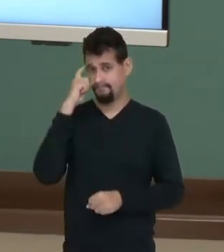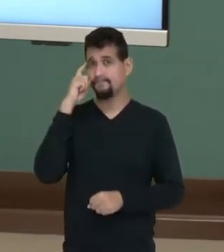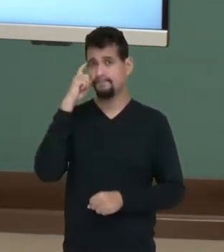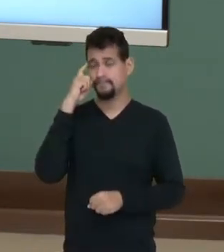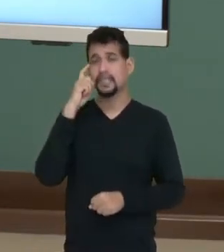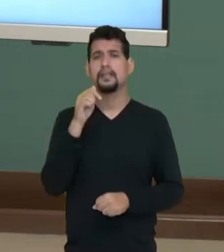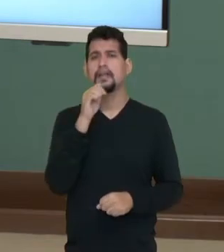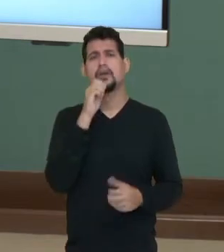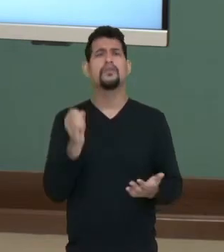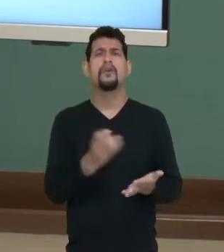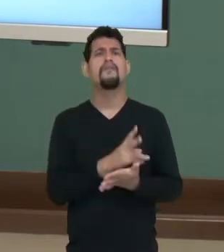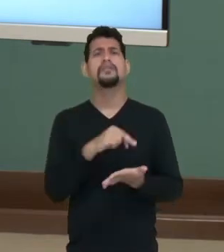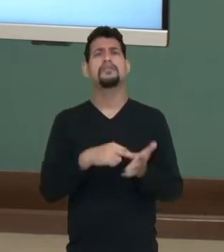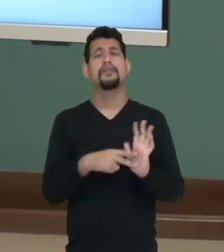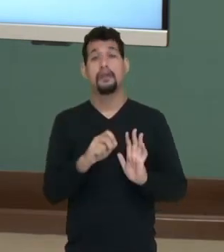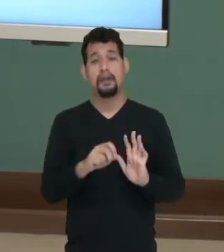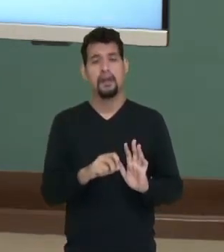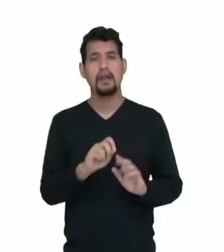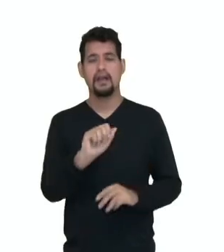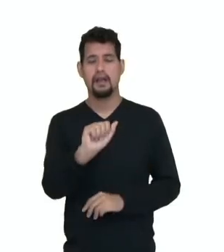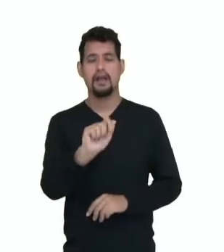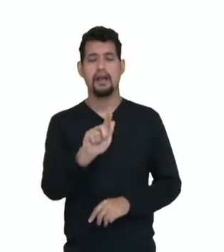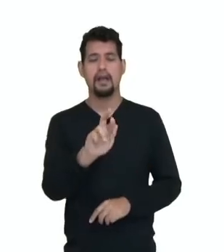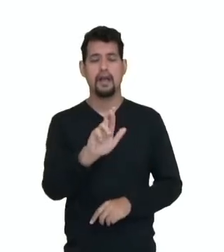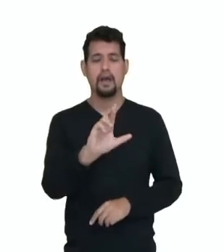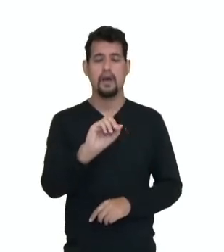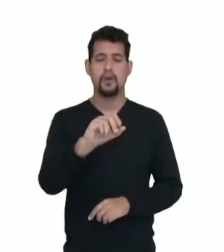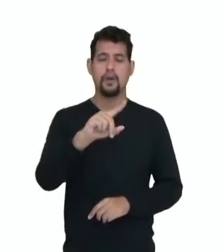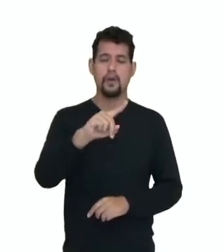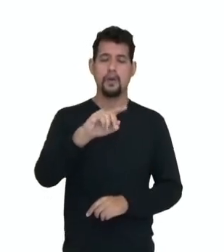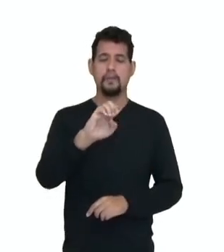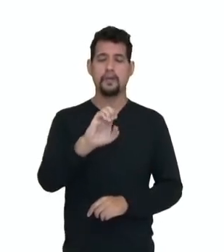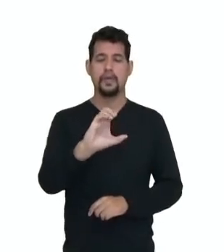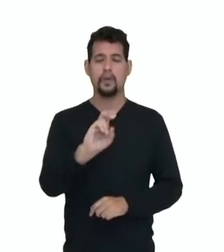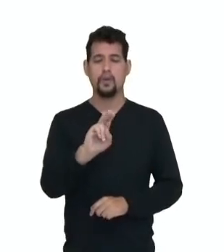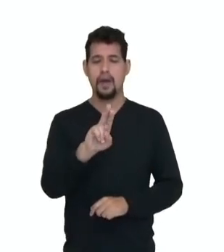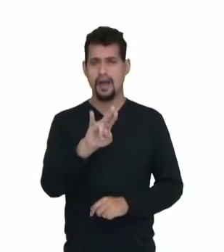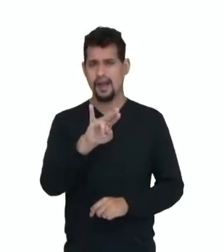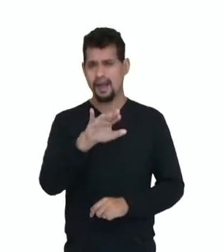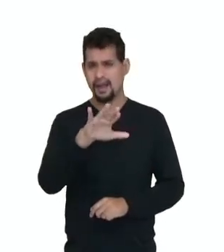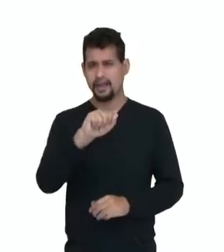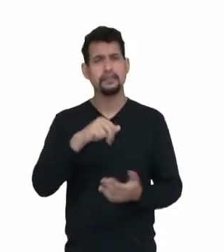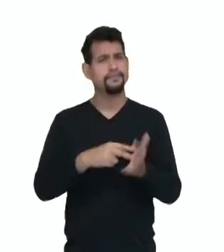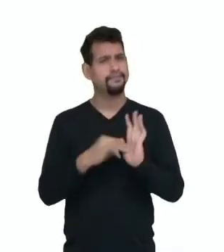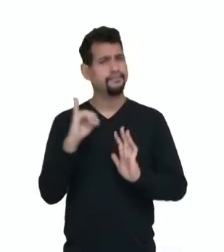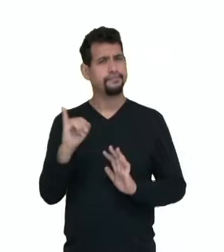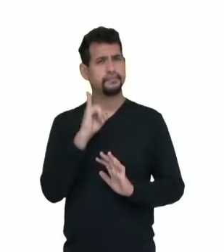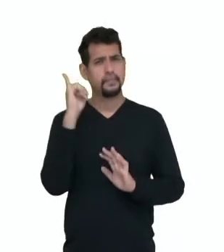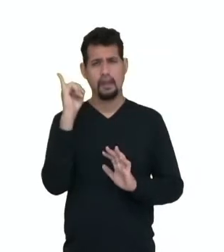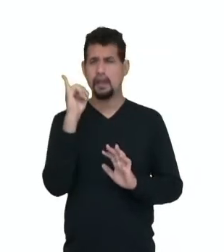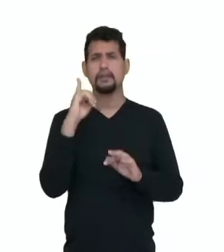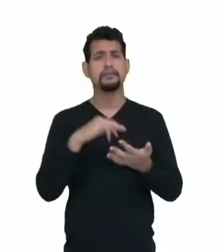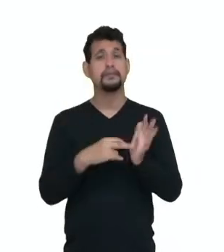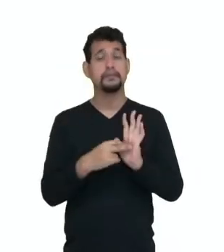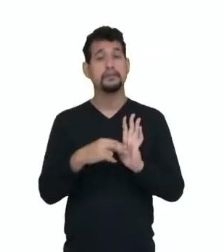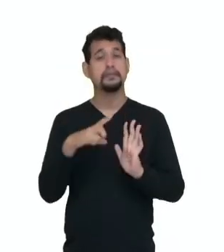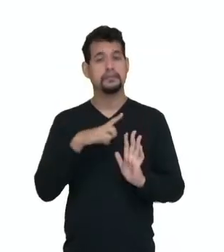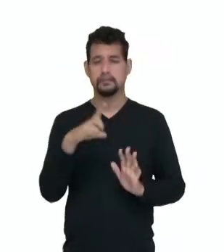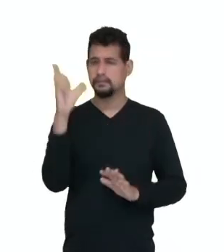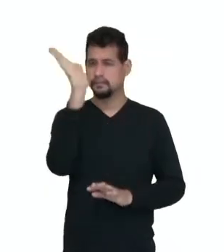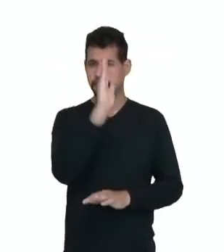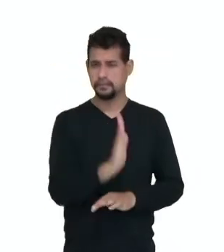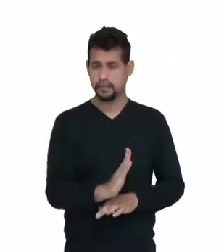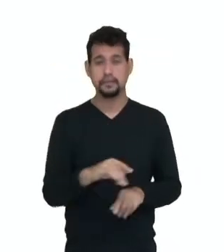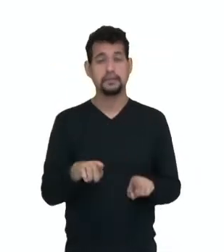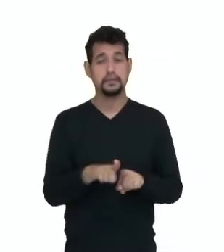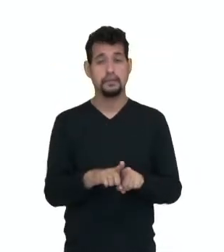que a agropecuária ela é considerada, então, uma das bases da economia do Brasil, né? Quando a indústria não vai tão bem, quem salva o Brasil é